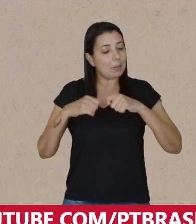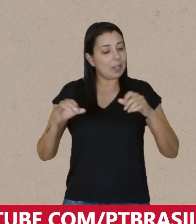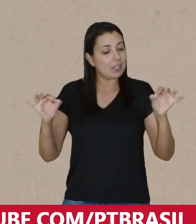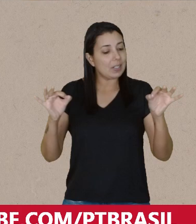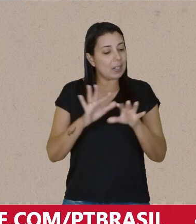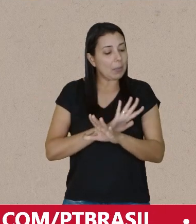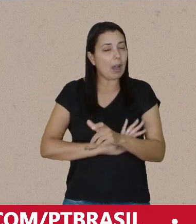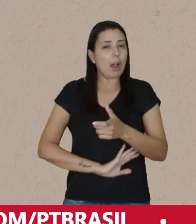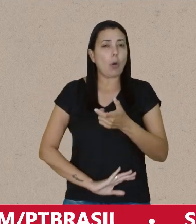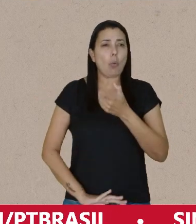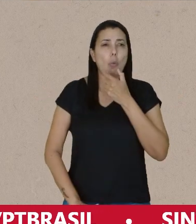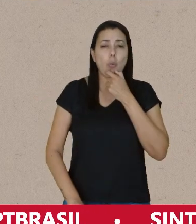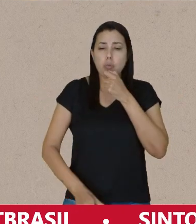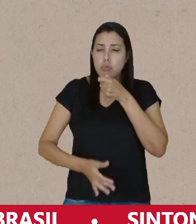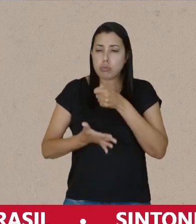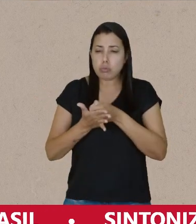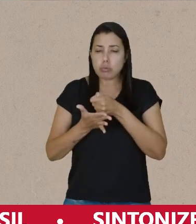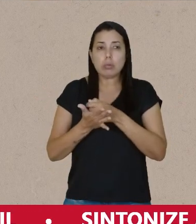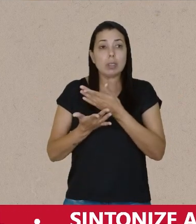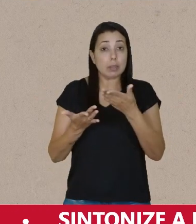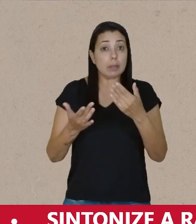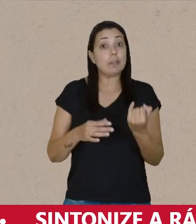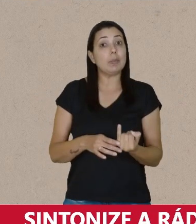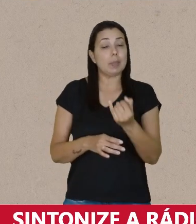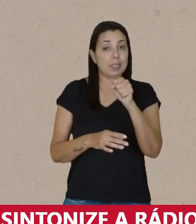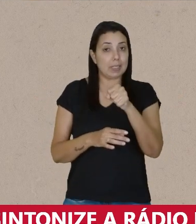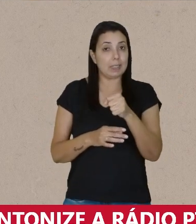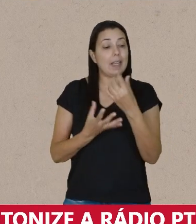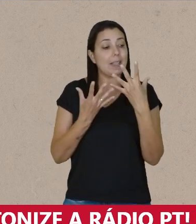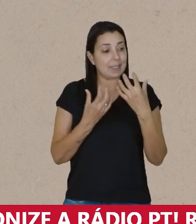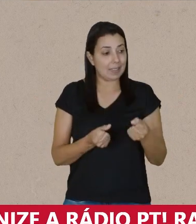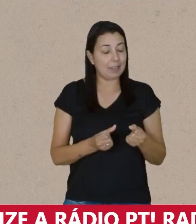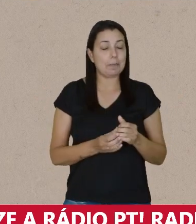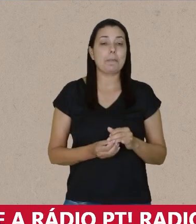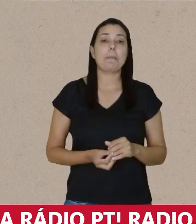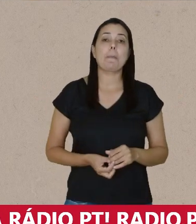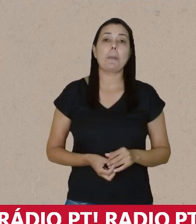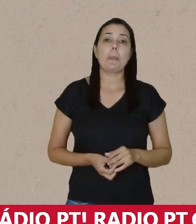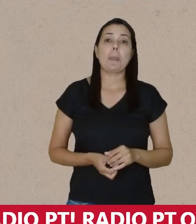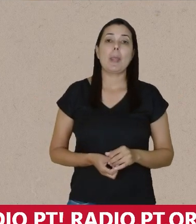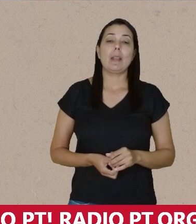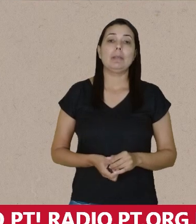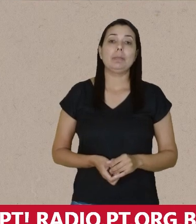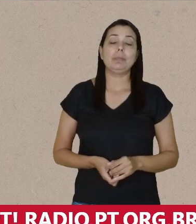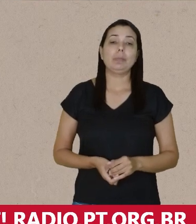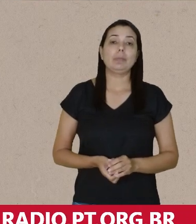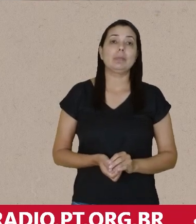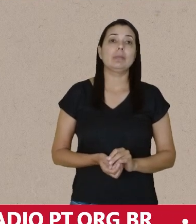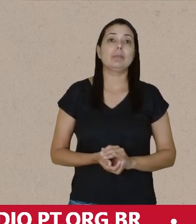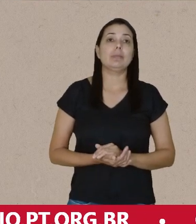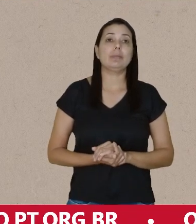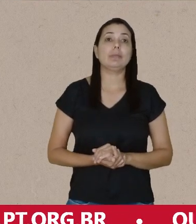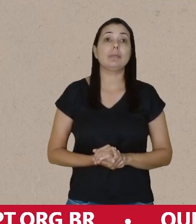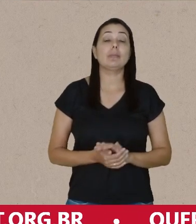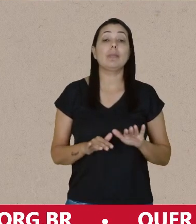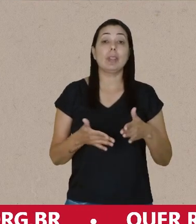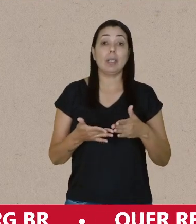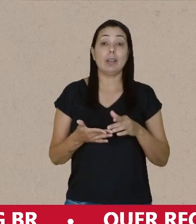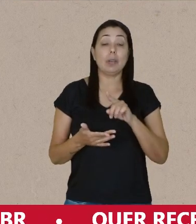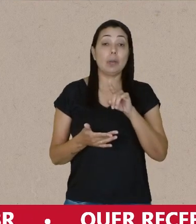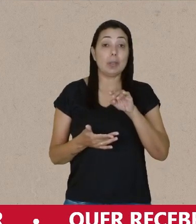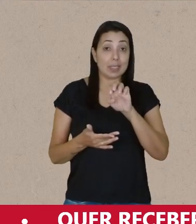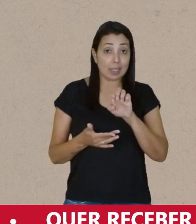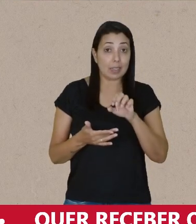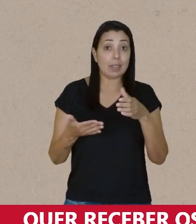derrotar o fascismo, e isso é importante, por isso é importante a adesão a ele. É verdade, a Cleusa está com a gente aqui todo dia. Zé, e você